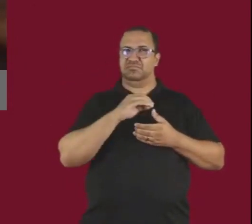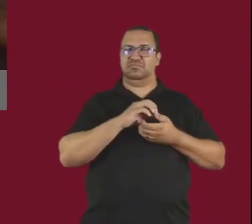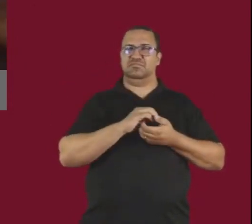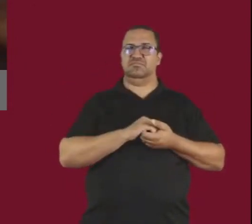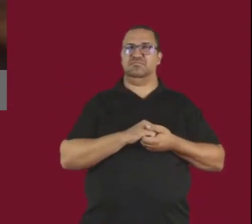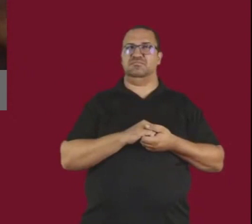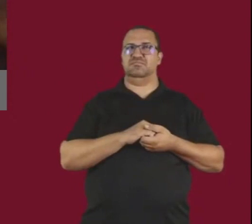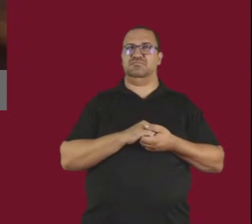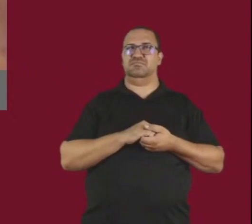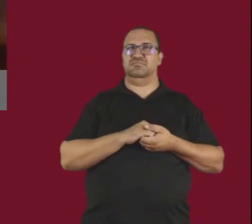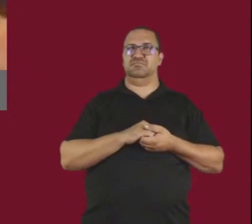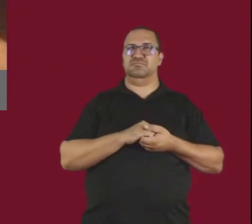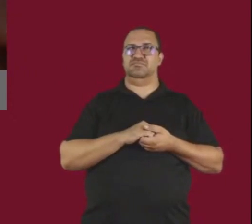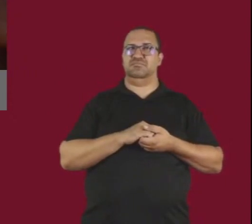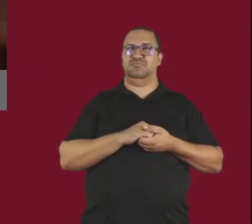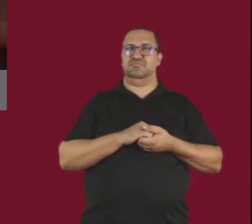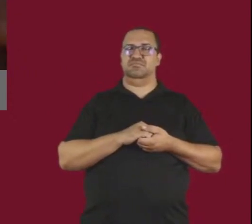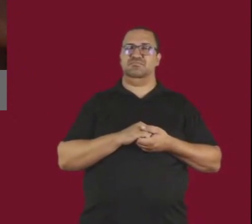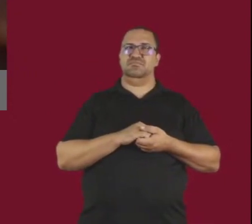das nossas vidas